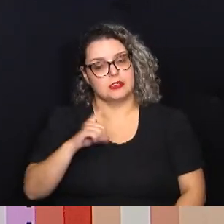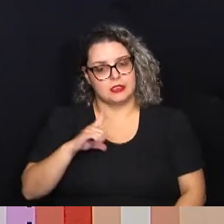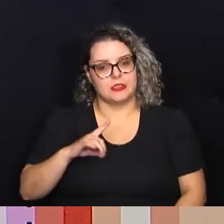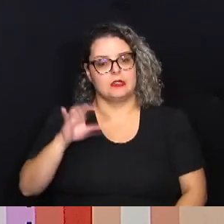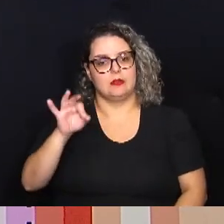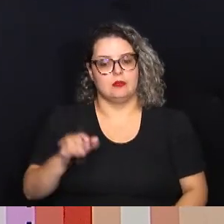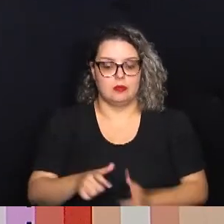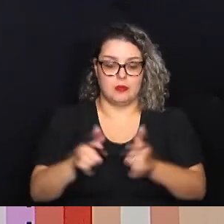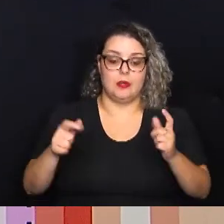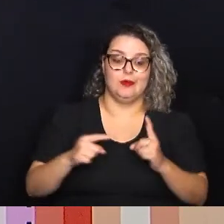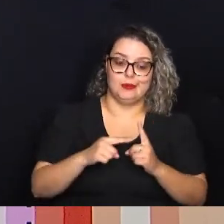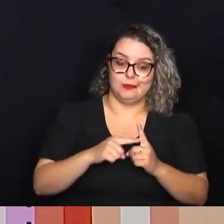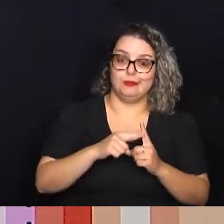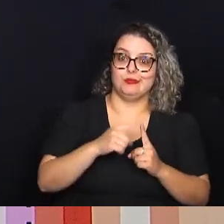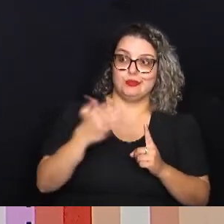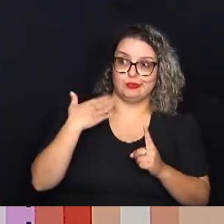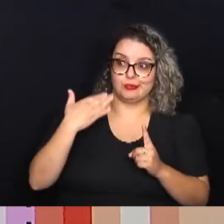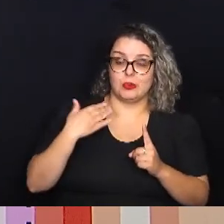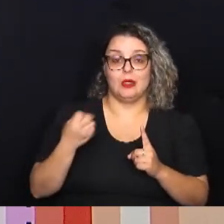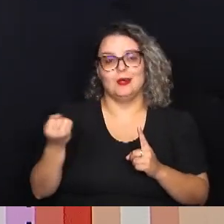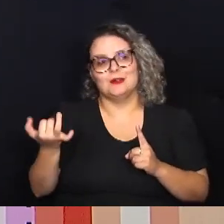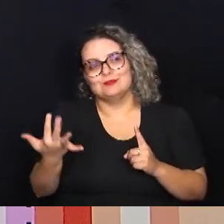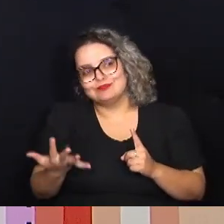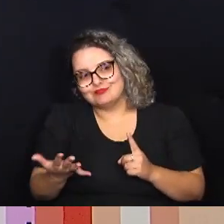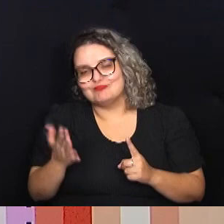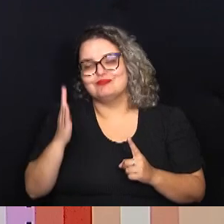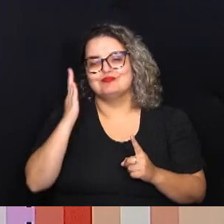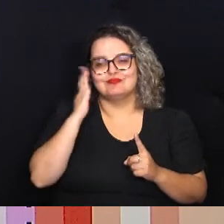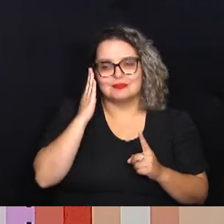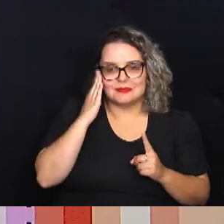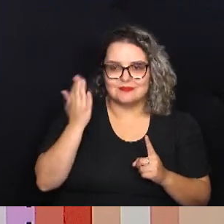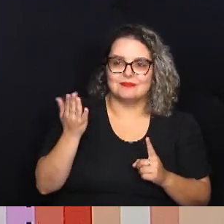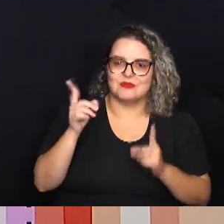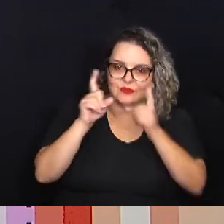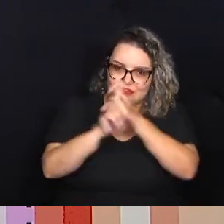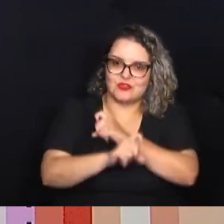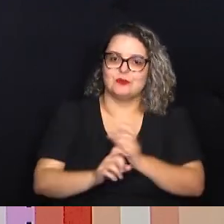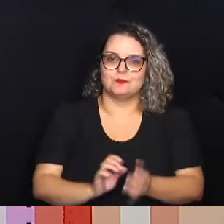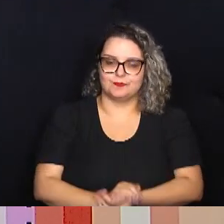dizer que existe sim uma tendência de aumento o quanto já é algo difícil de falar